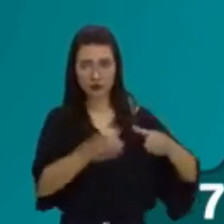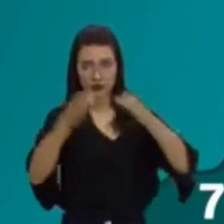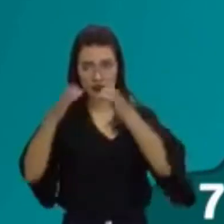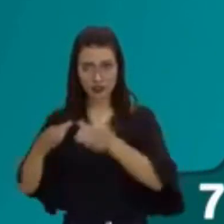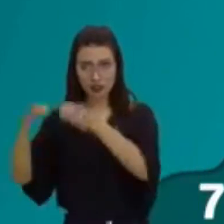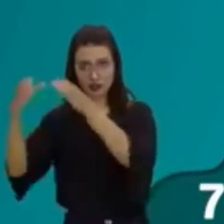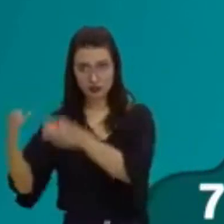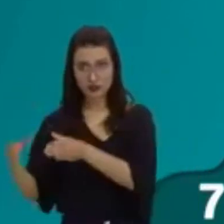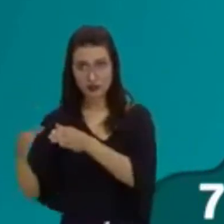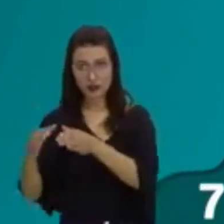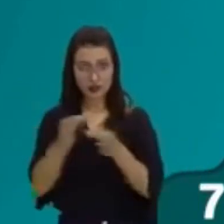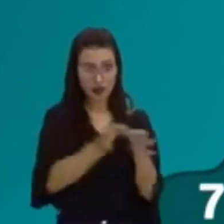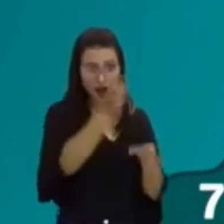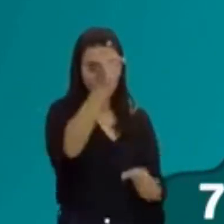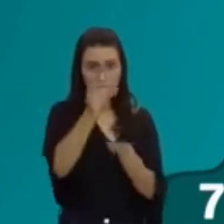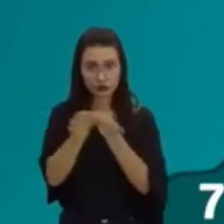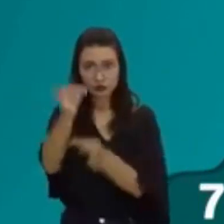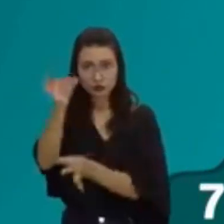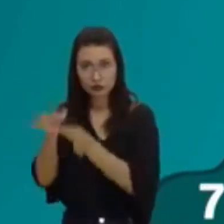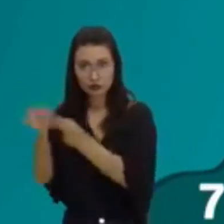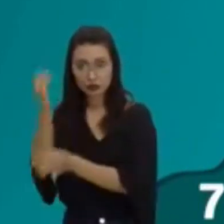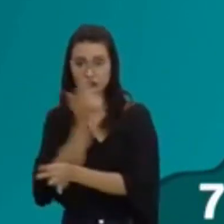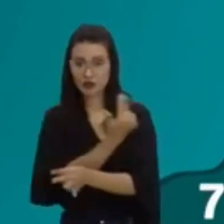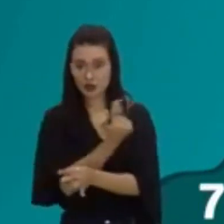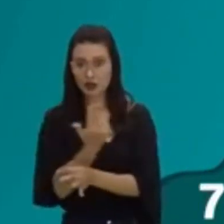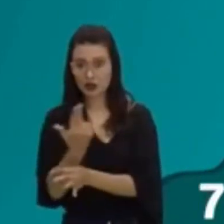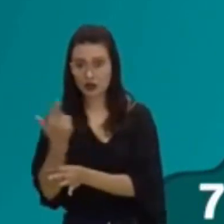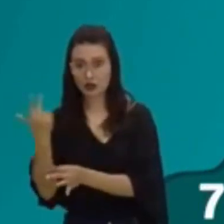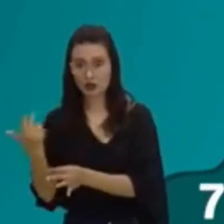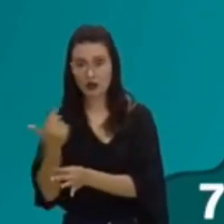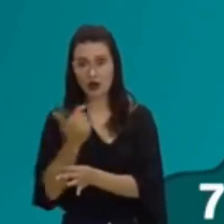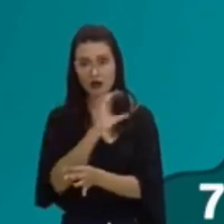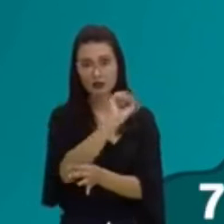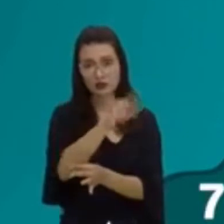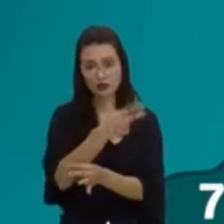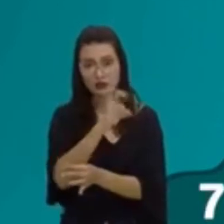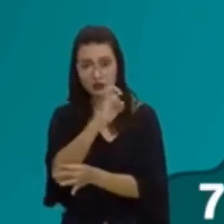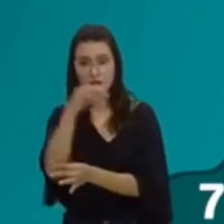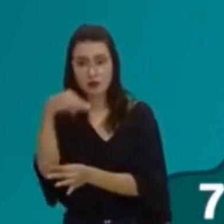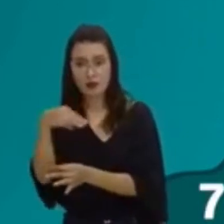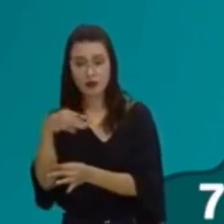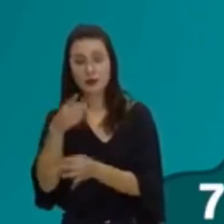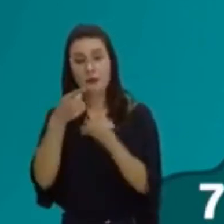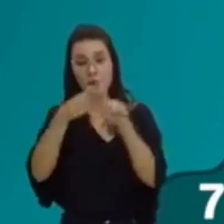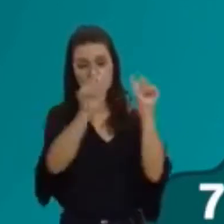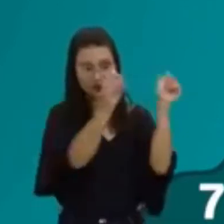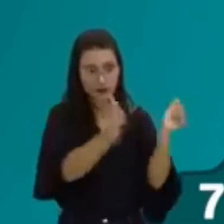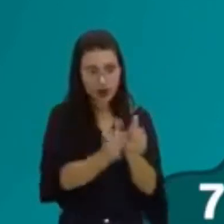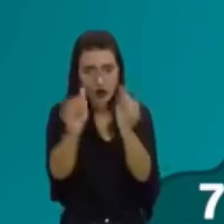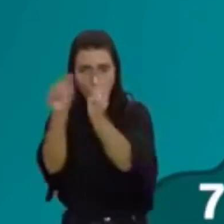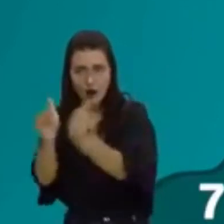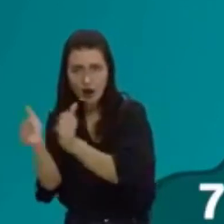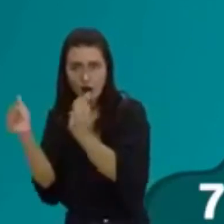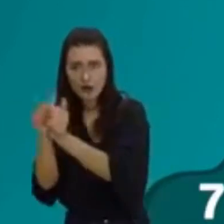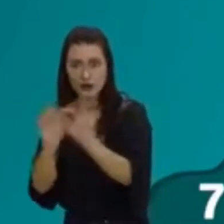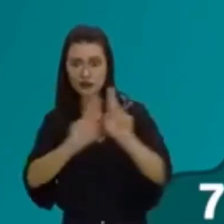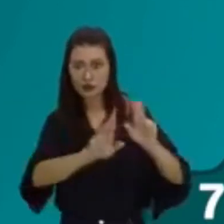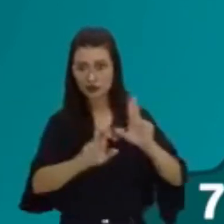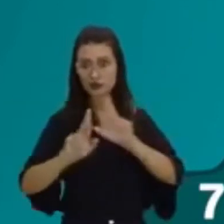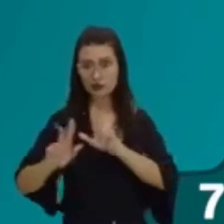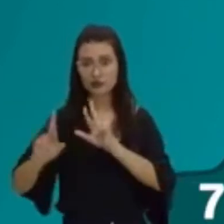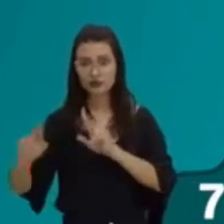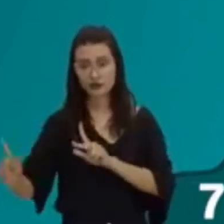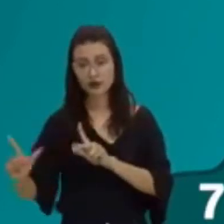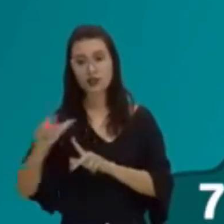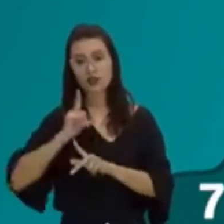alturas iguais a meio metro, mas com formatos diferentes, são totalmente preenchidos com o